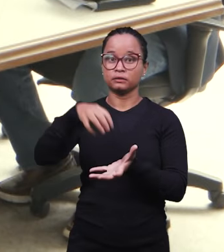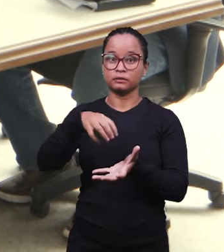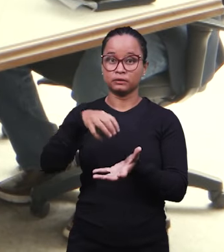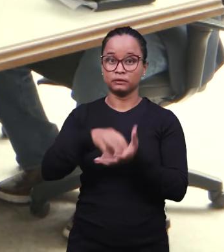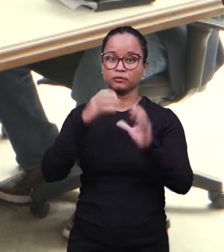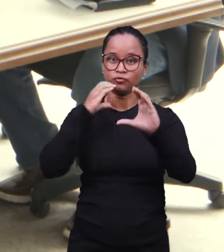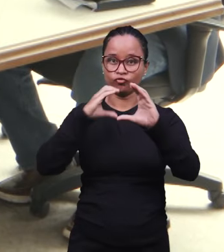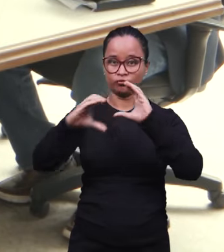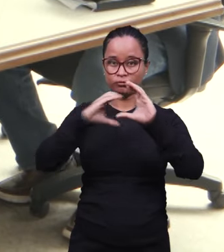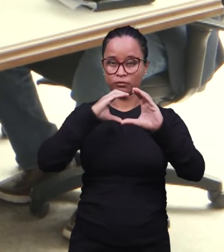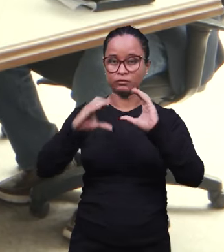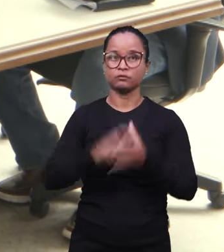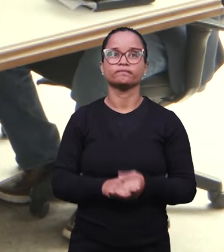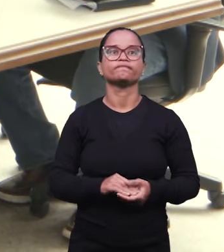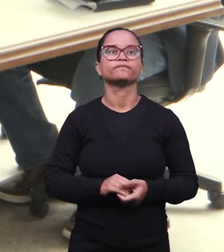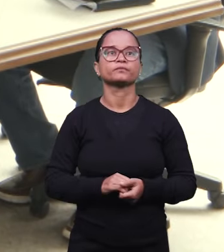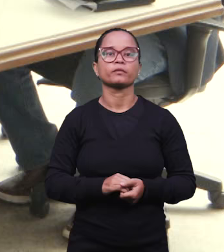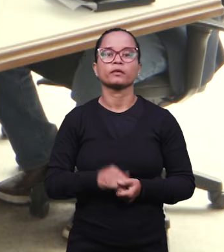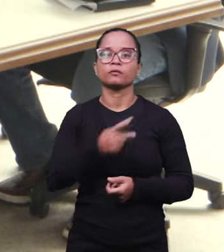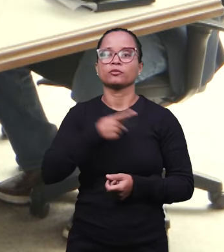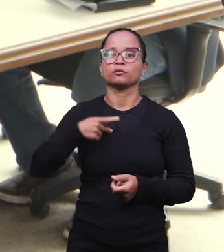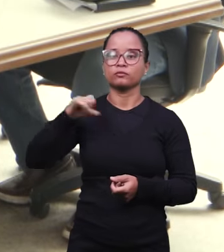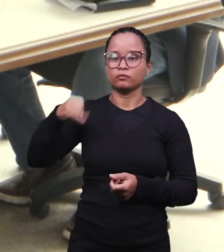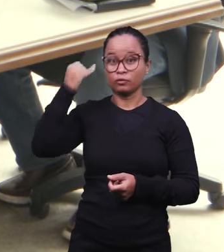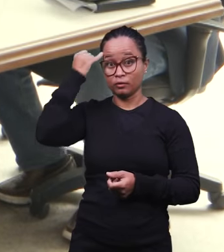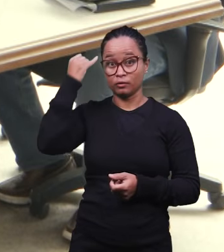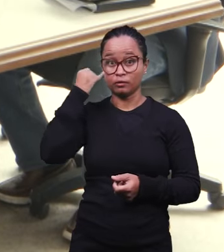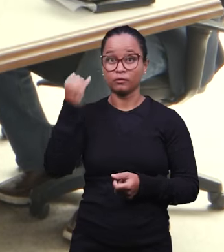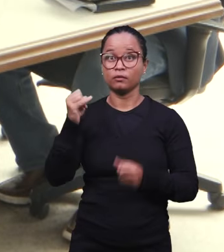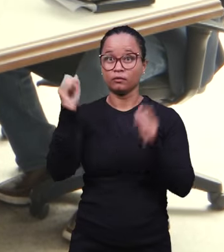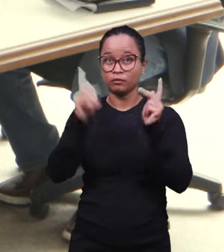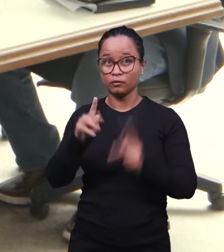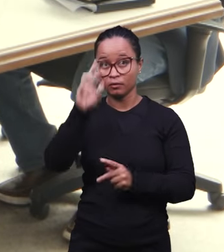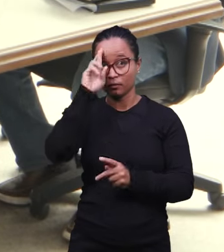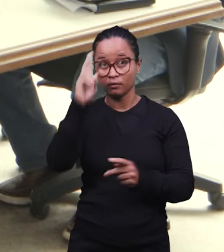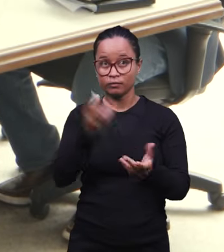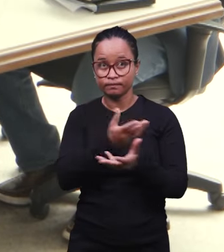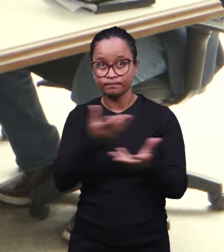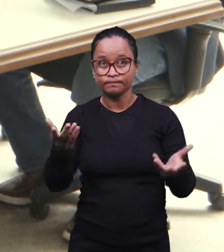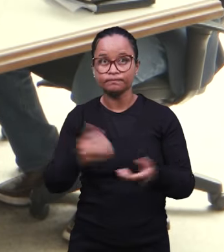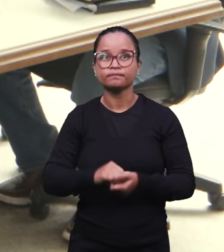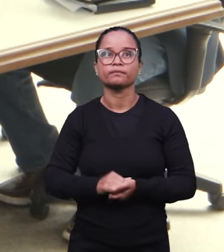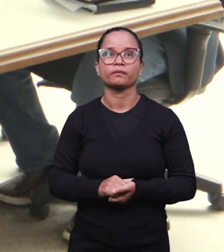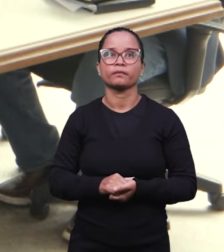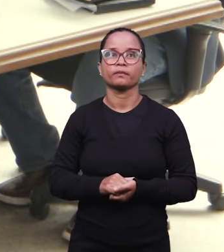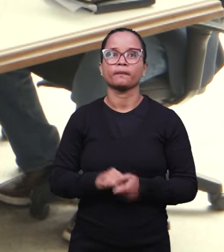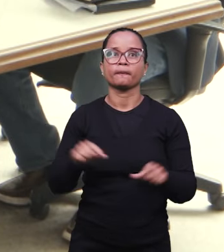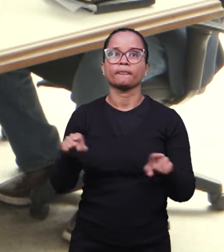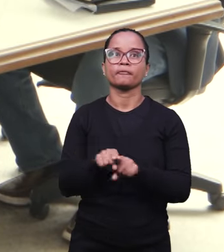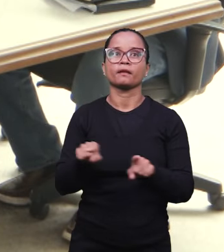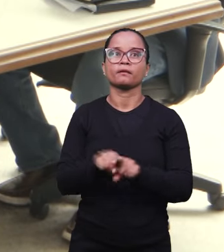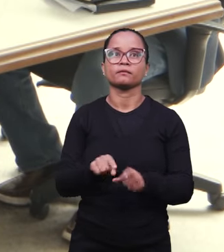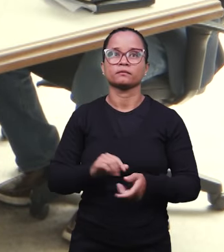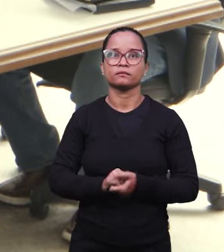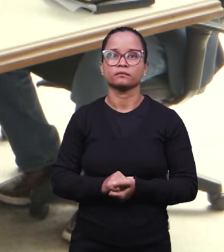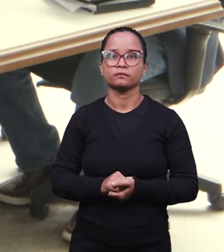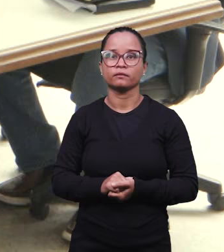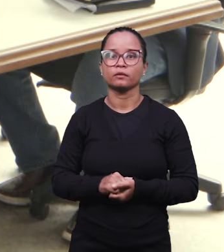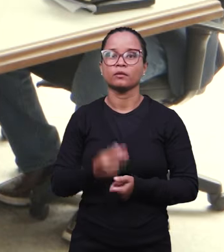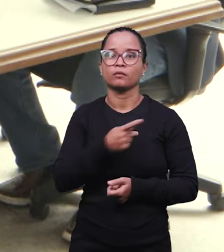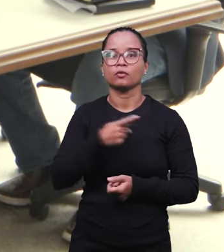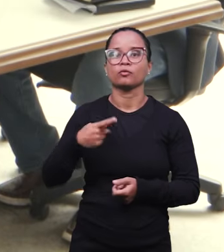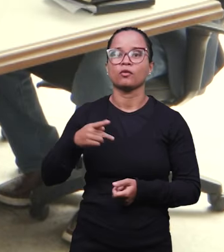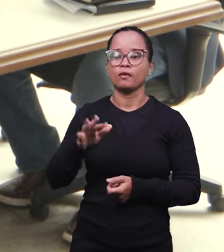comunicações. Pastor Josias, a paz do Senhor. Pai, Senhor, pastor Gilson, demais, os irmãos. Temos também o pastor